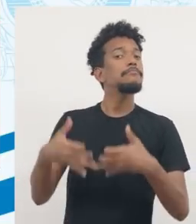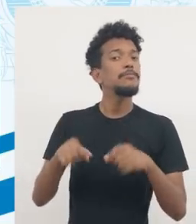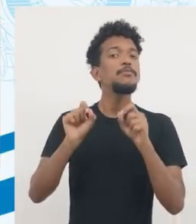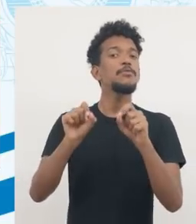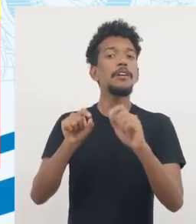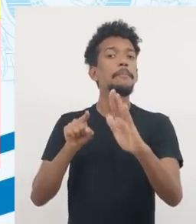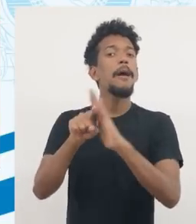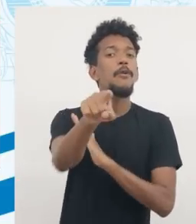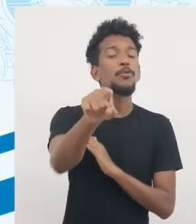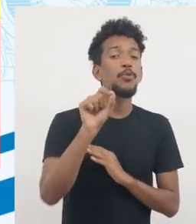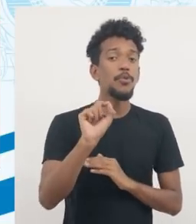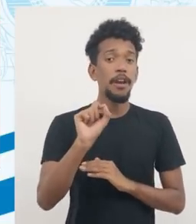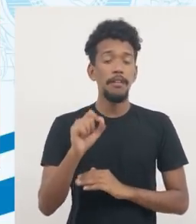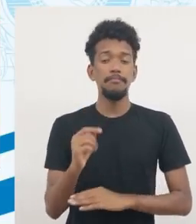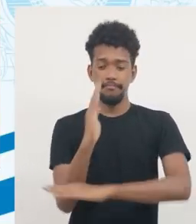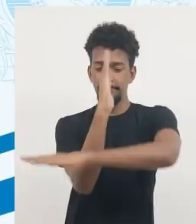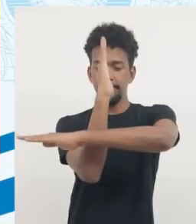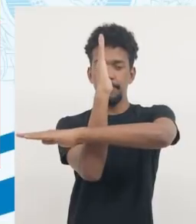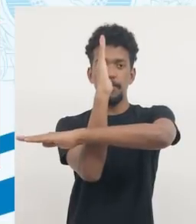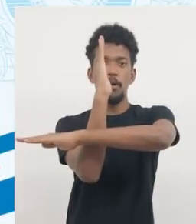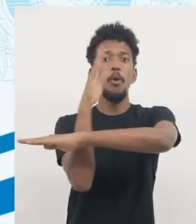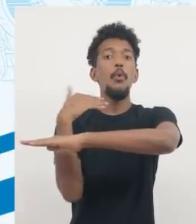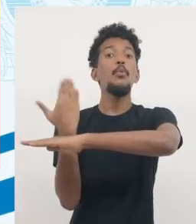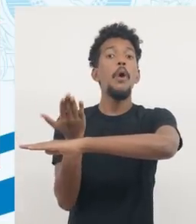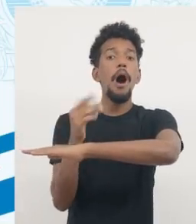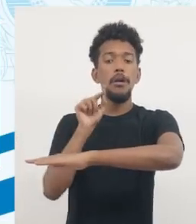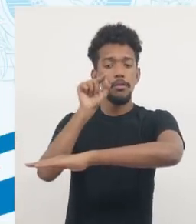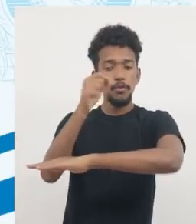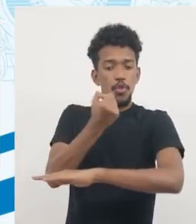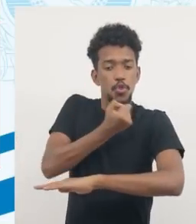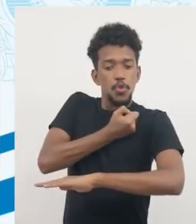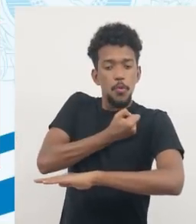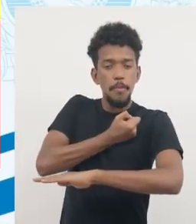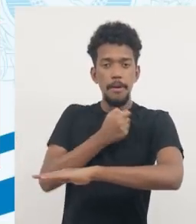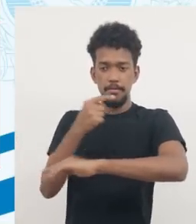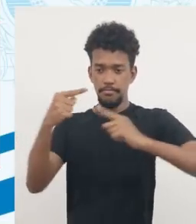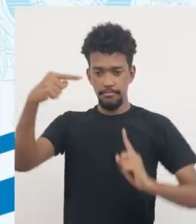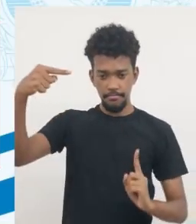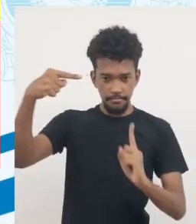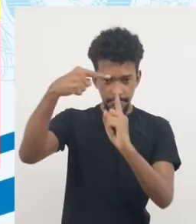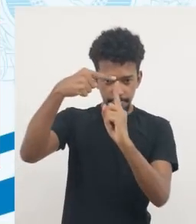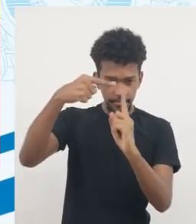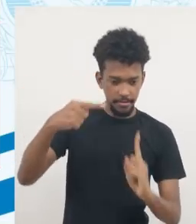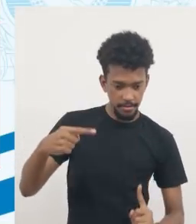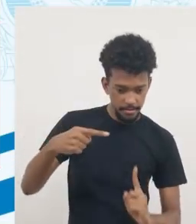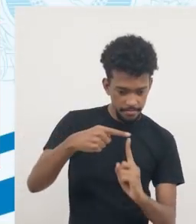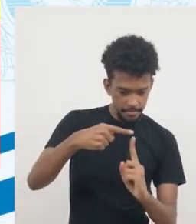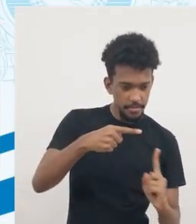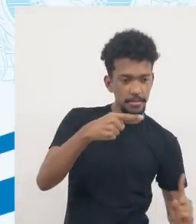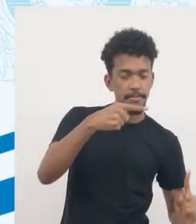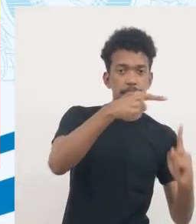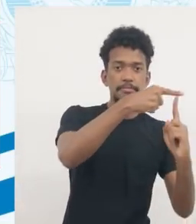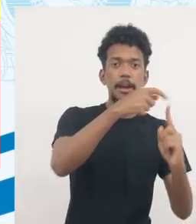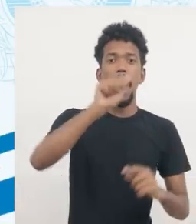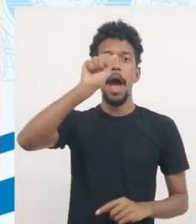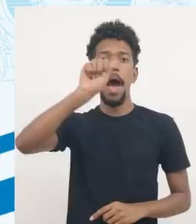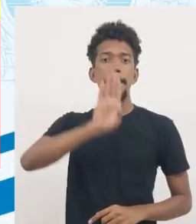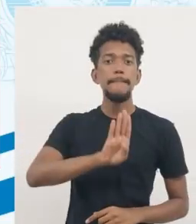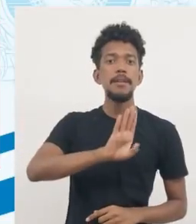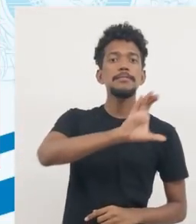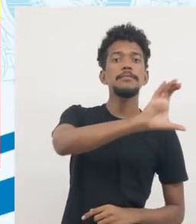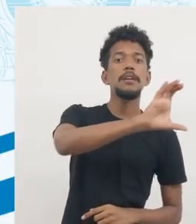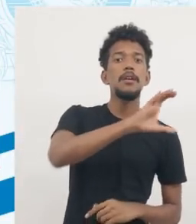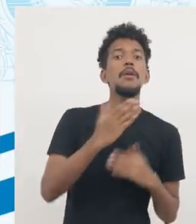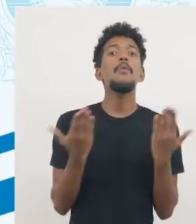que Joana propôs à turma foi: quais são as coordenadas dos pontos A, B